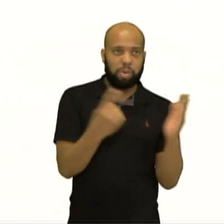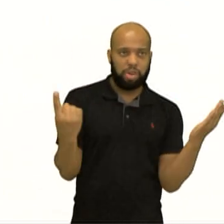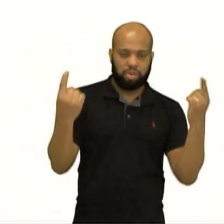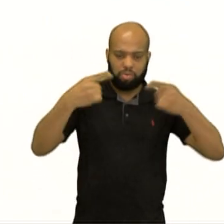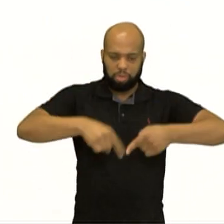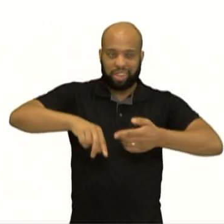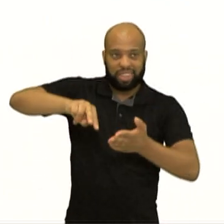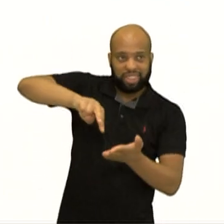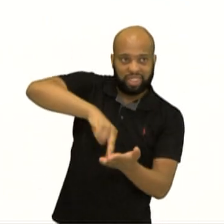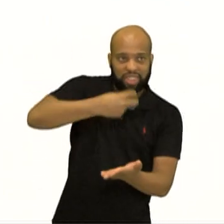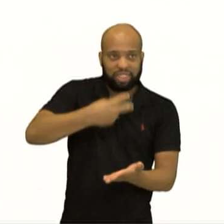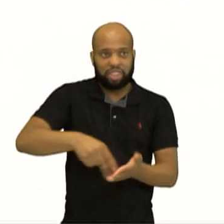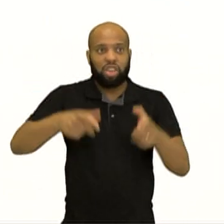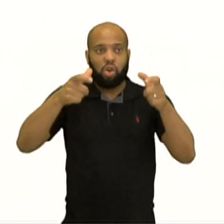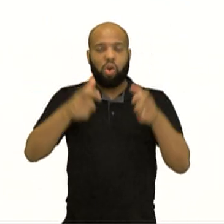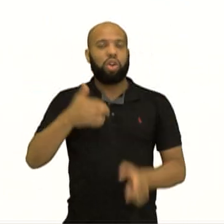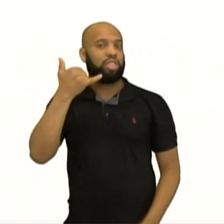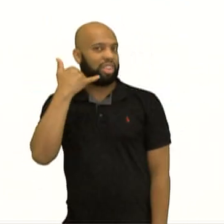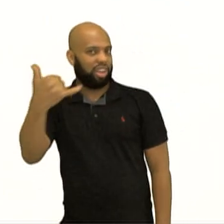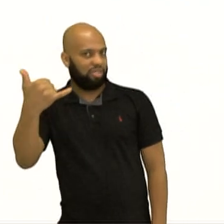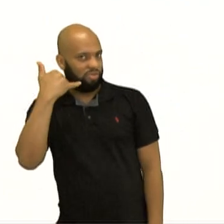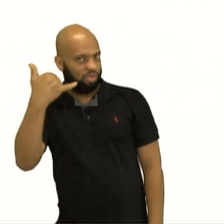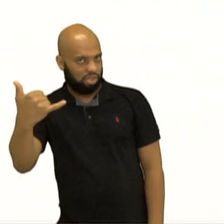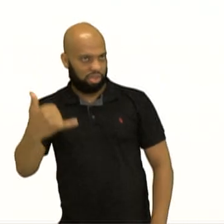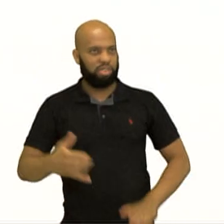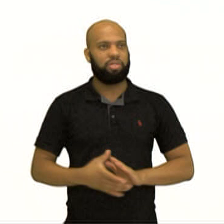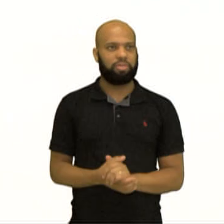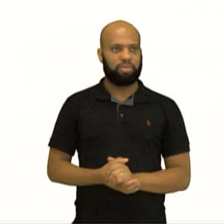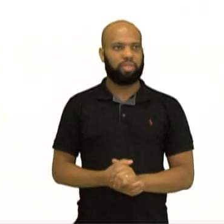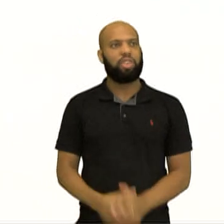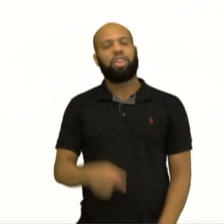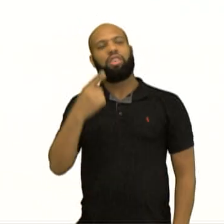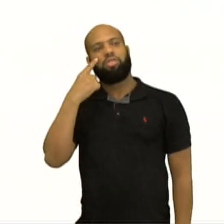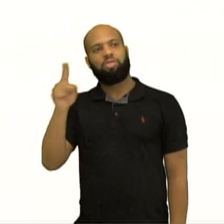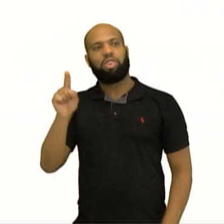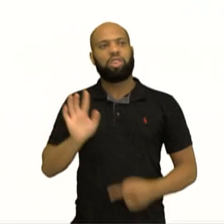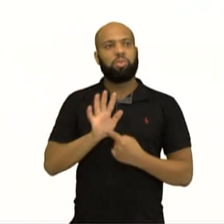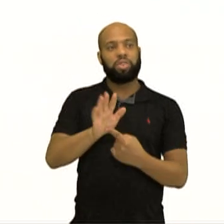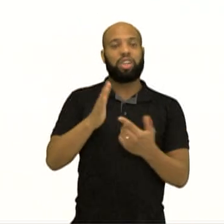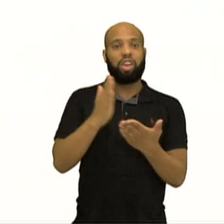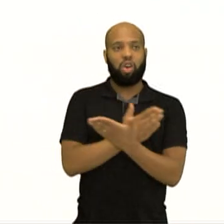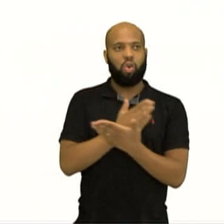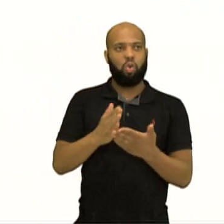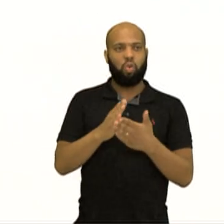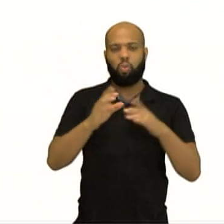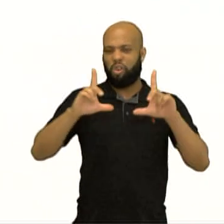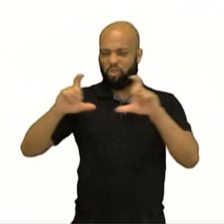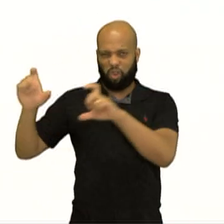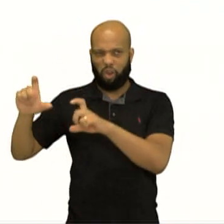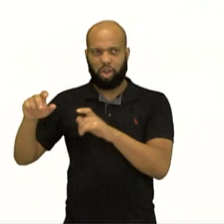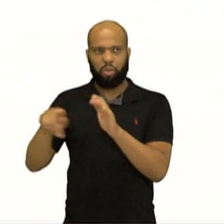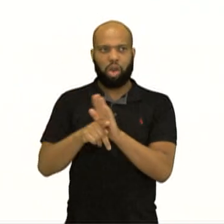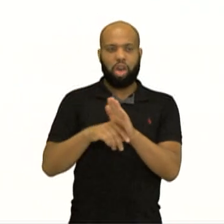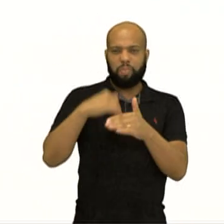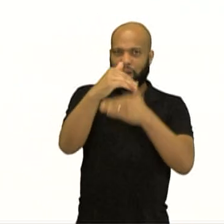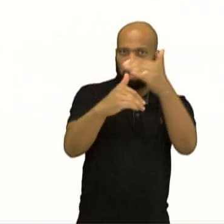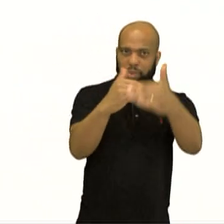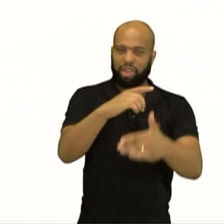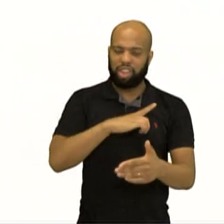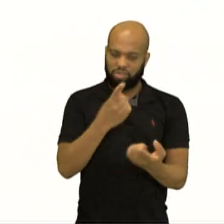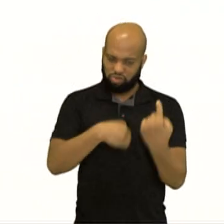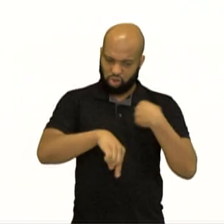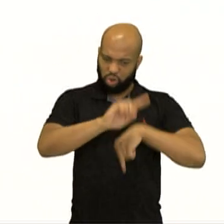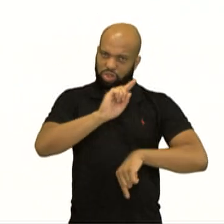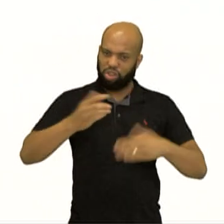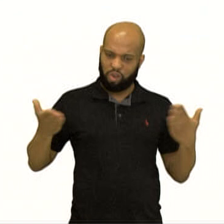campeonato de skate, né, em Hermosa Beach, na Califórnia. Aqui eu trouxe para vocês verem uma pequena evolução dos skates daquela época. Olha a